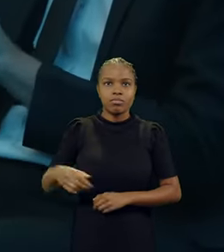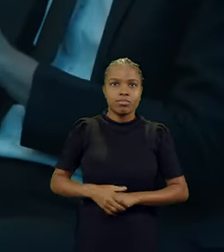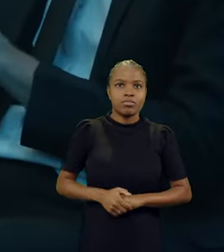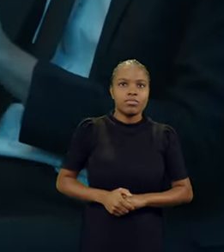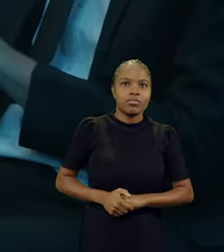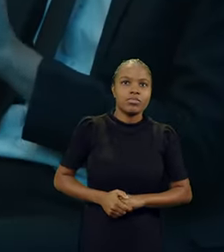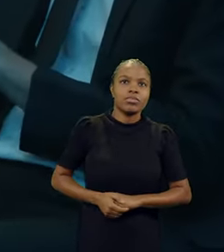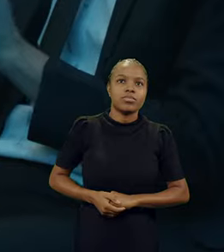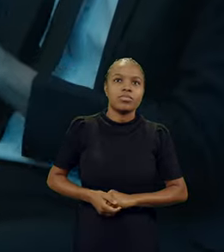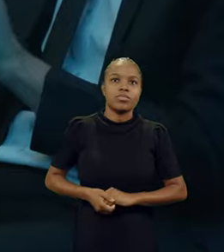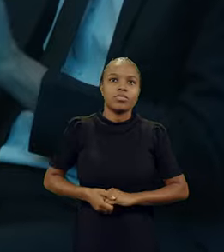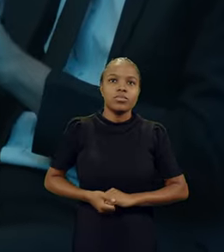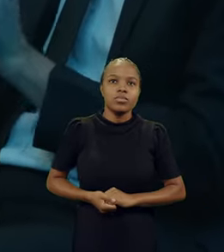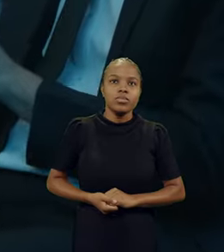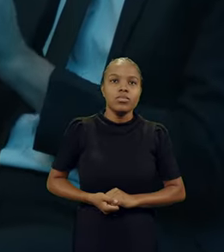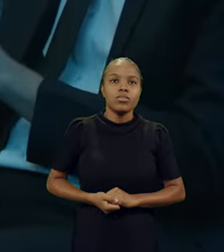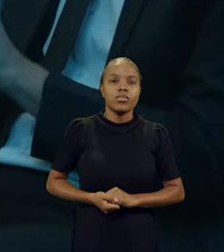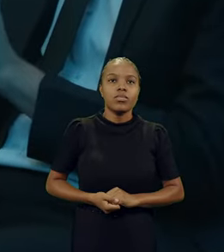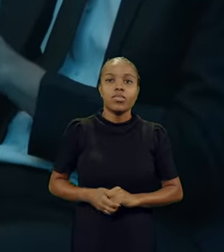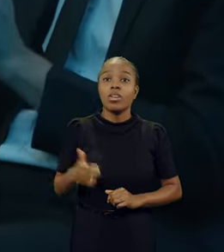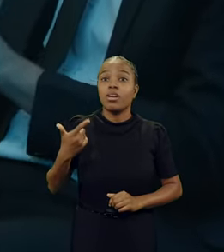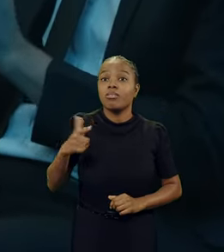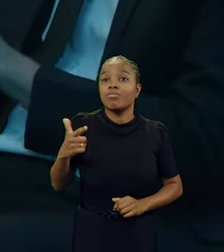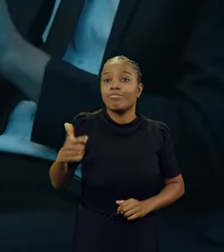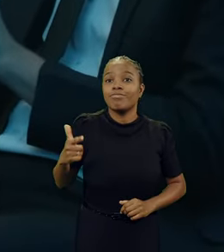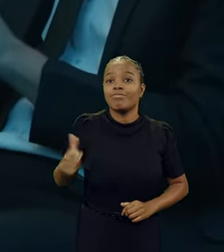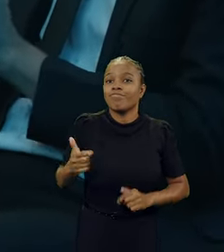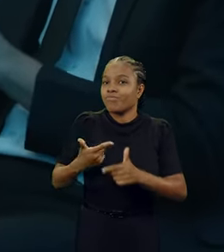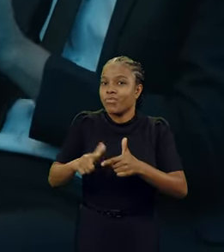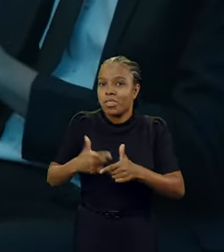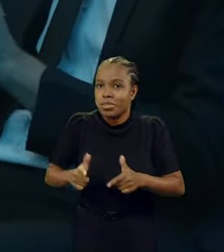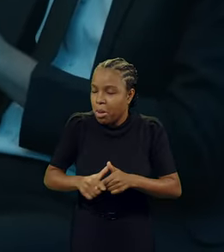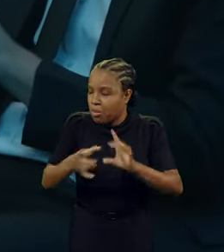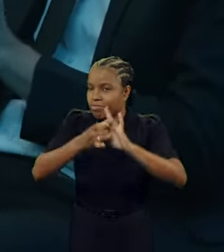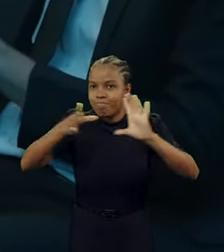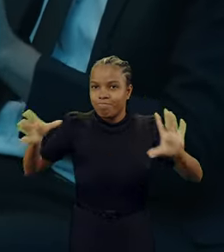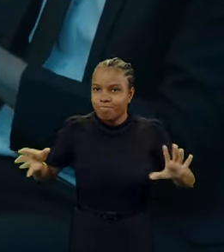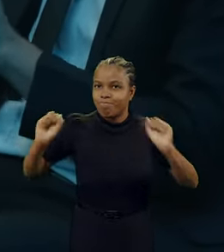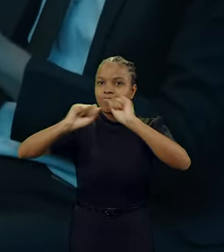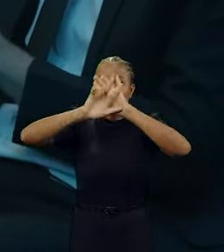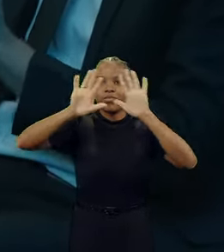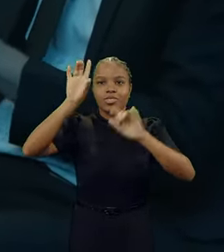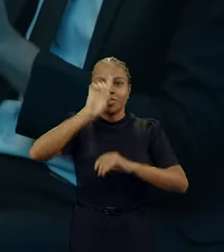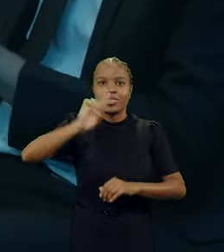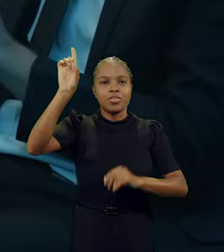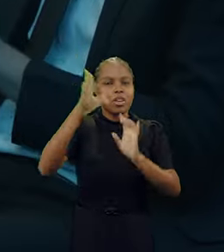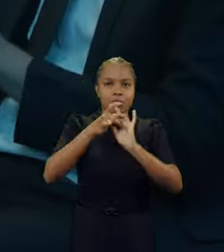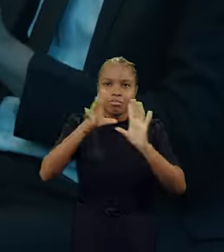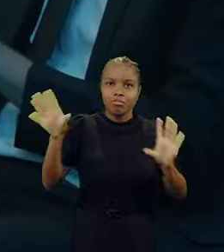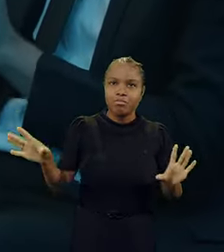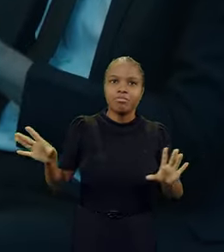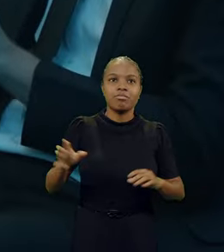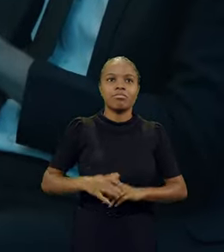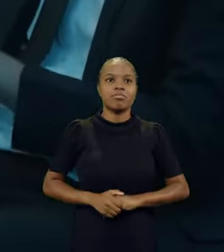Aleluia, glória a Deus. Não tem problema, você pode glorificar, não há problema nisso.